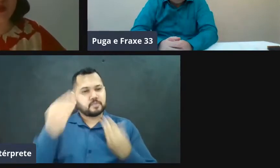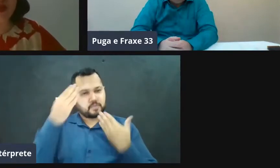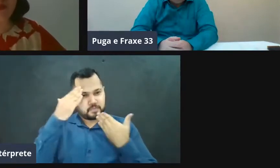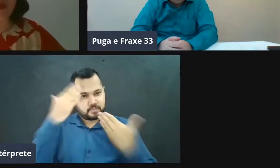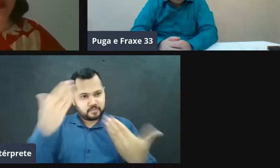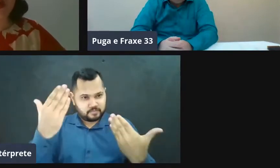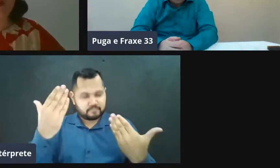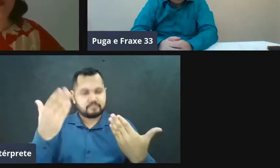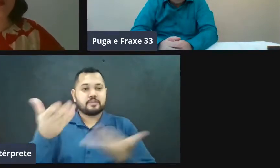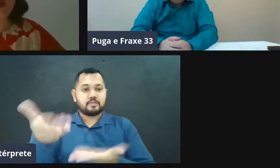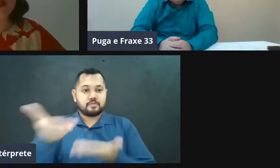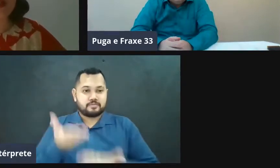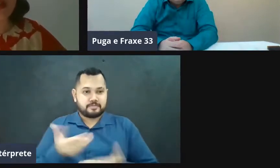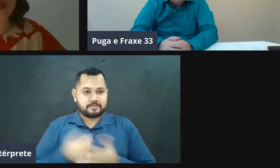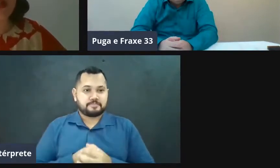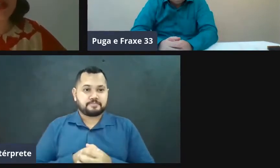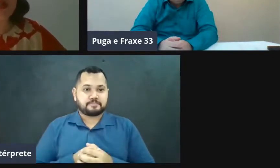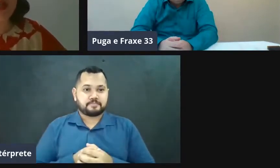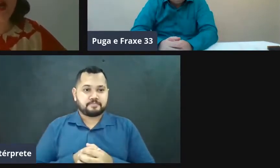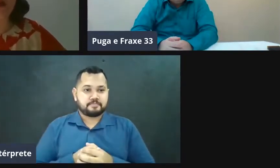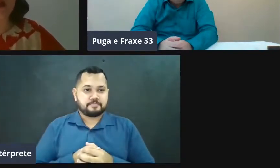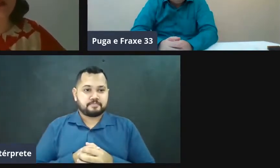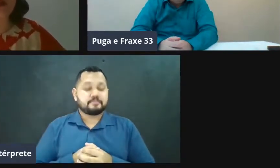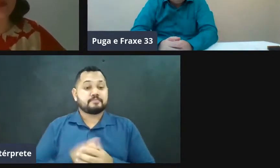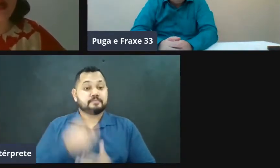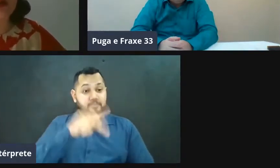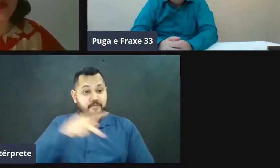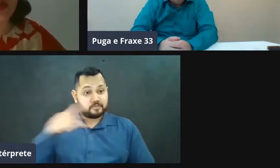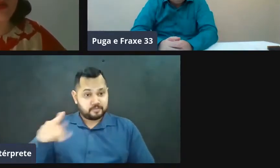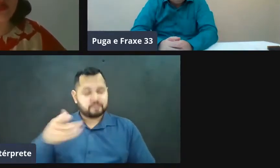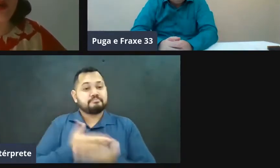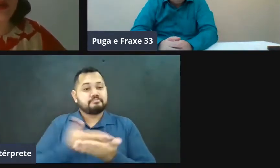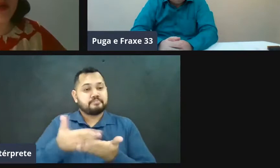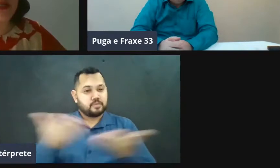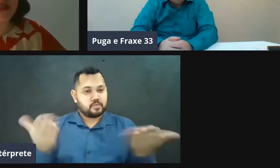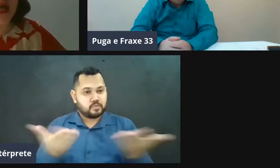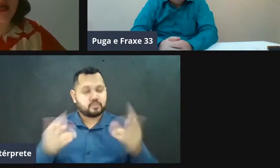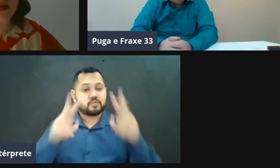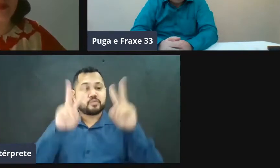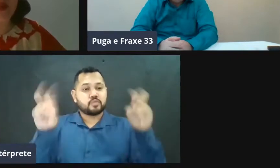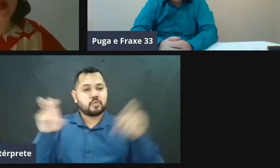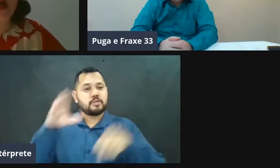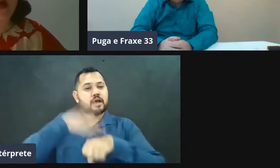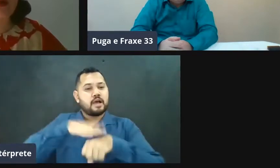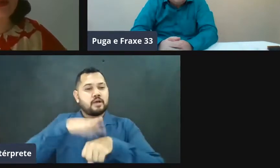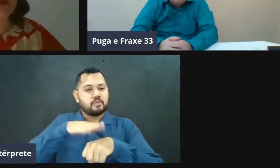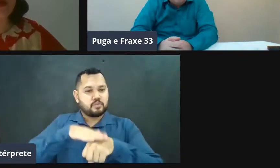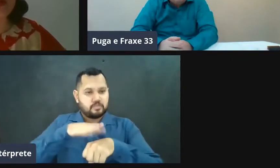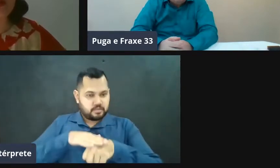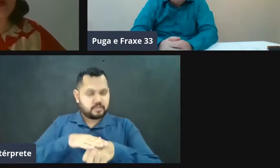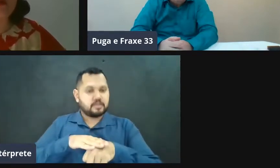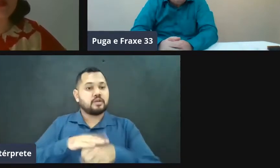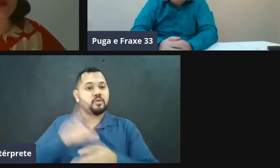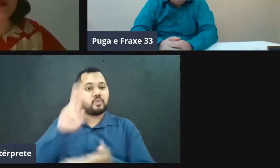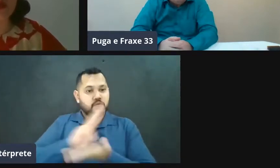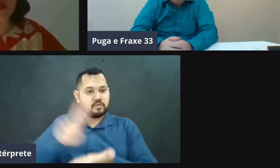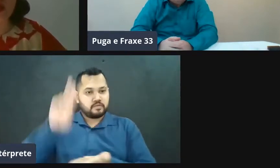esse convite. Professor, a gente gostaria de iniciar falando sobre autonomia universitária. A Constituição